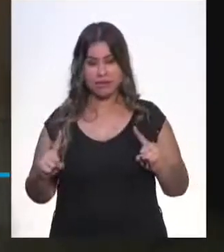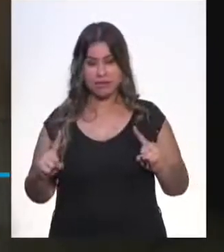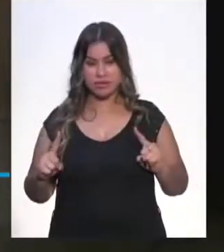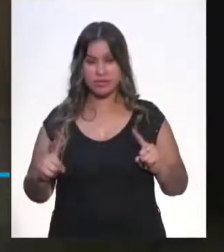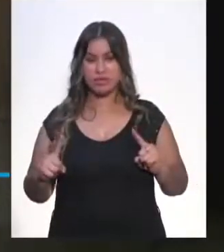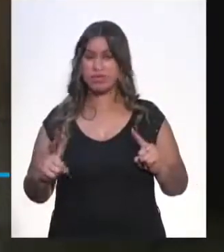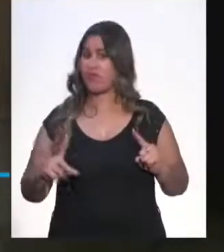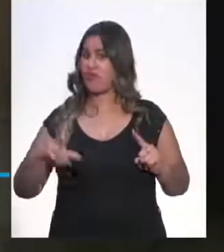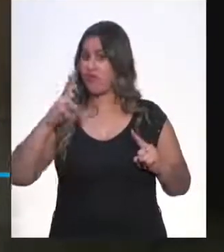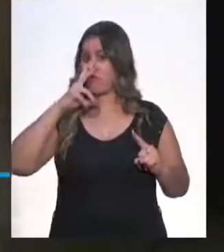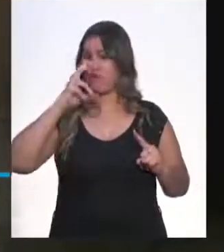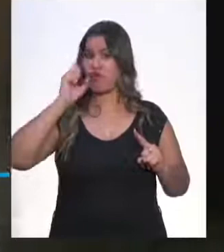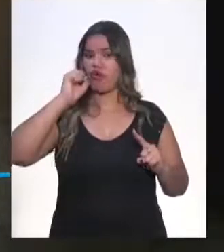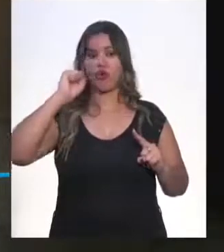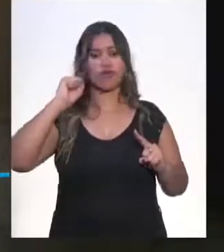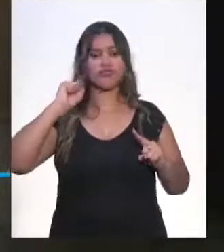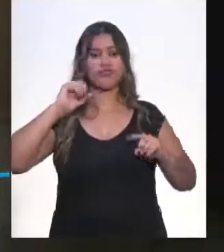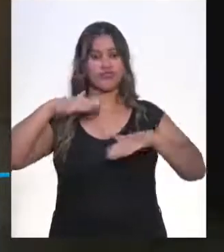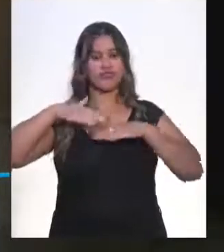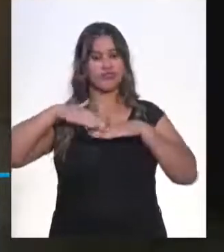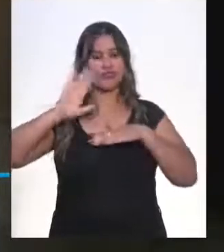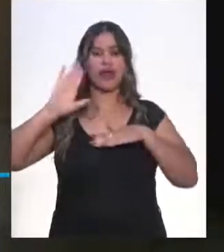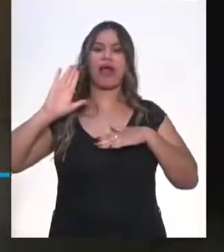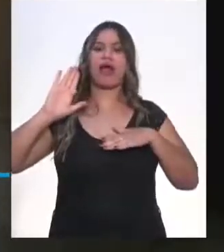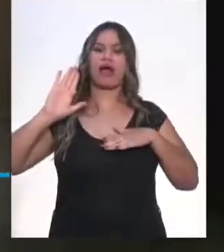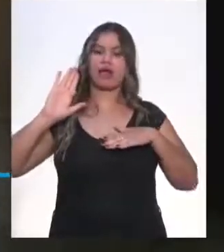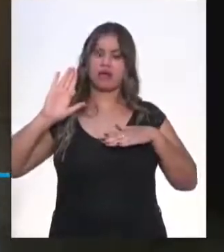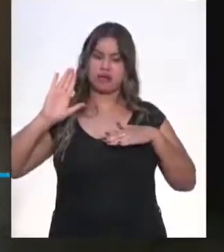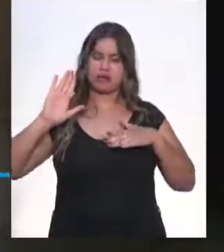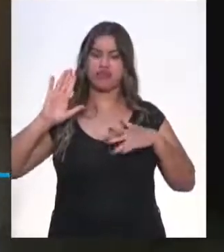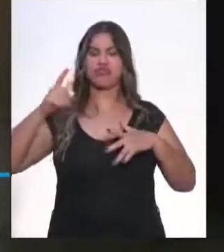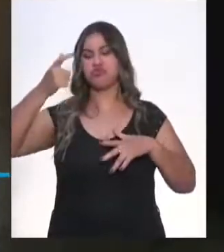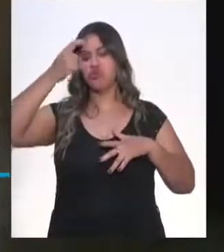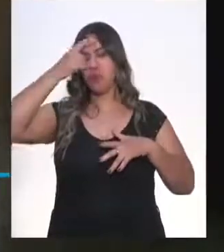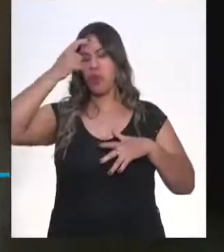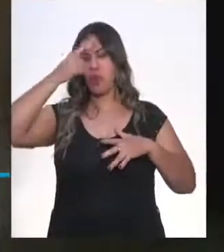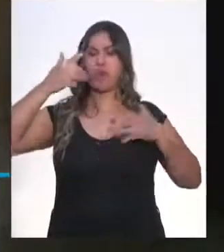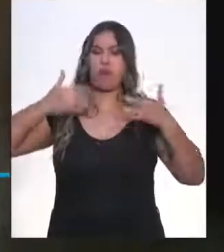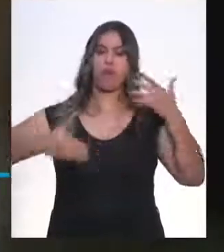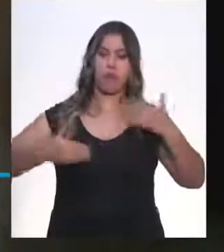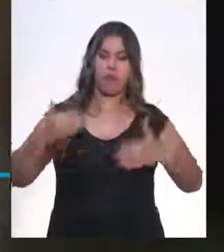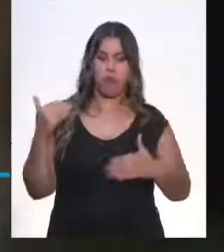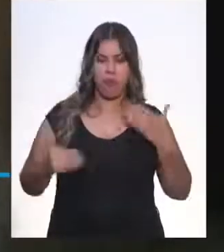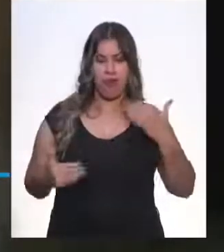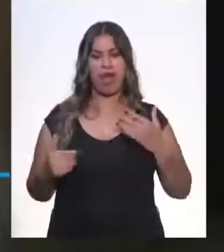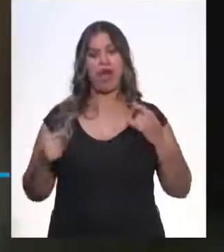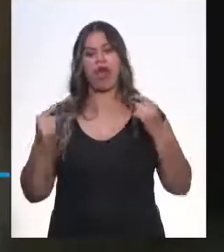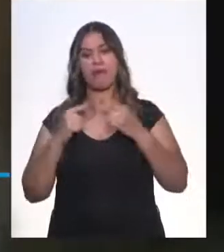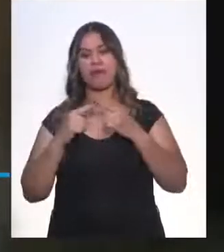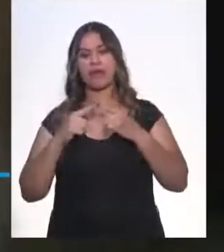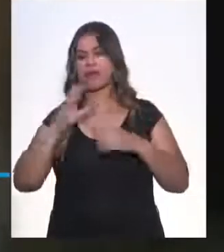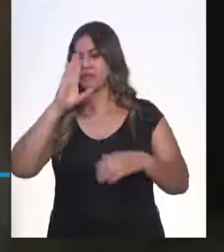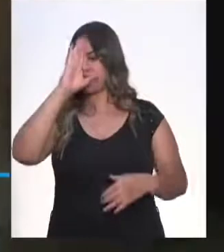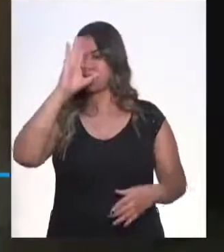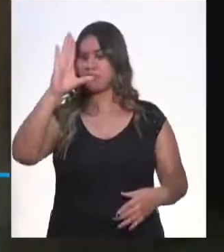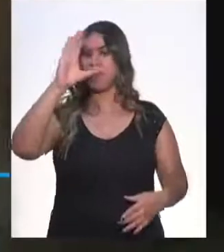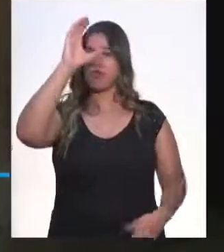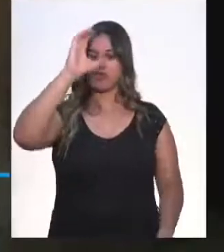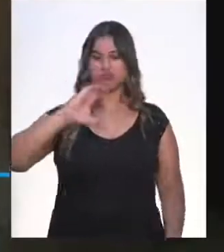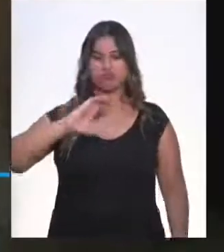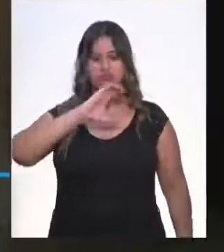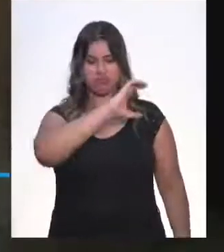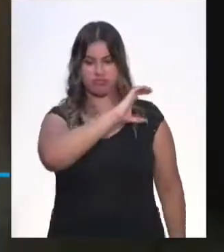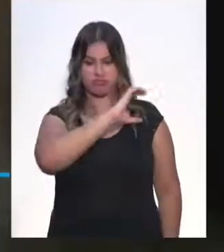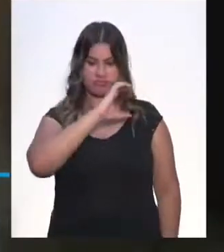a predominância em termos da dominação de corpos, de mentes, enfim, era exercida, né, pela Igreja Católica. Não é